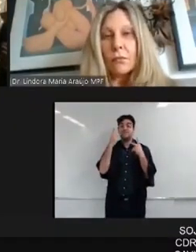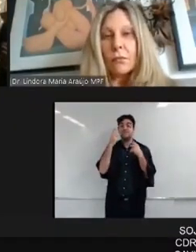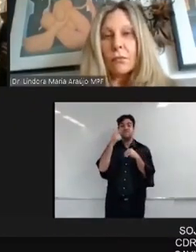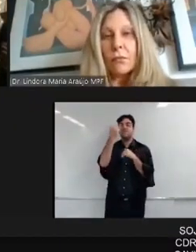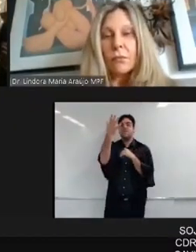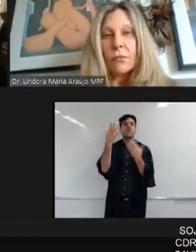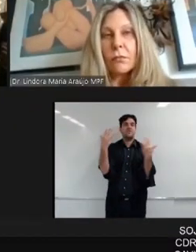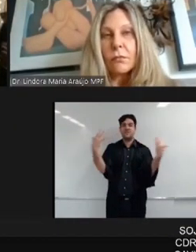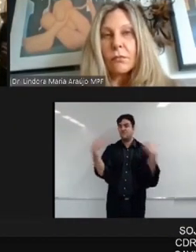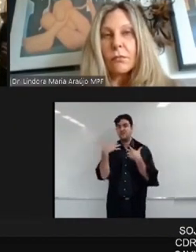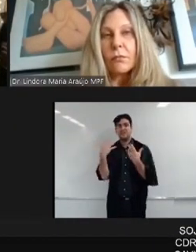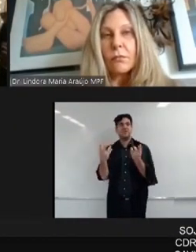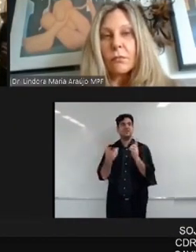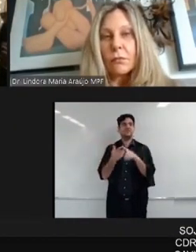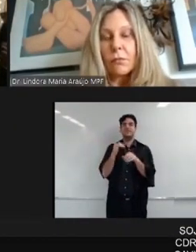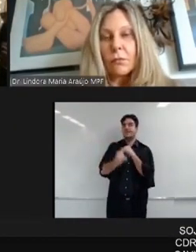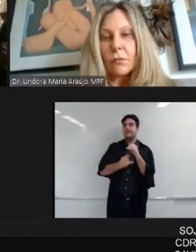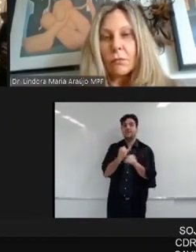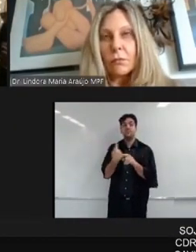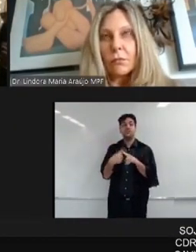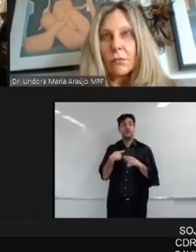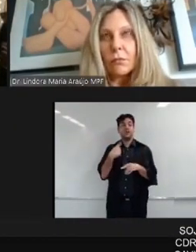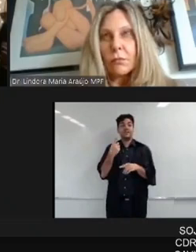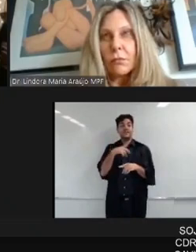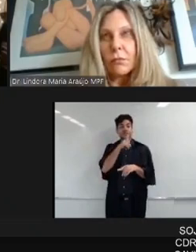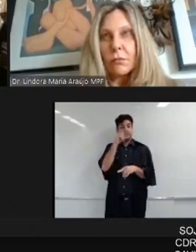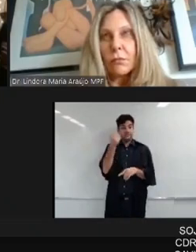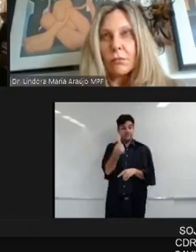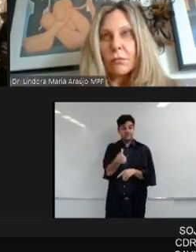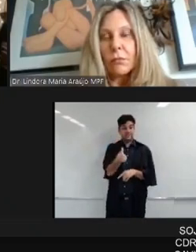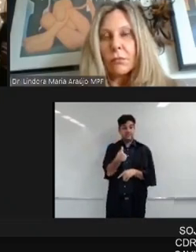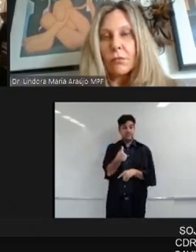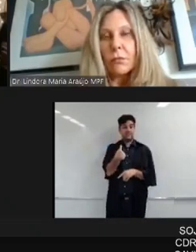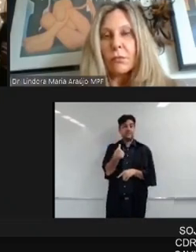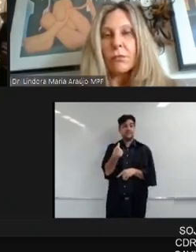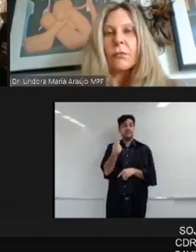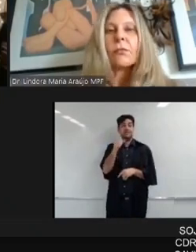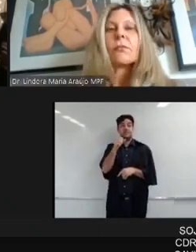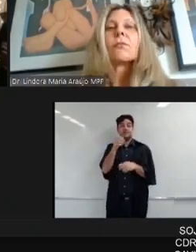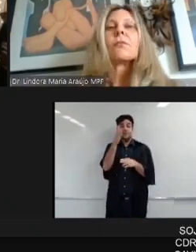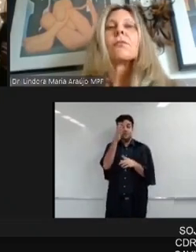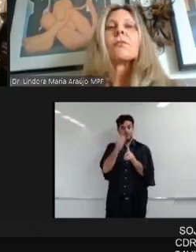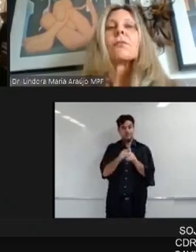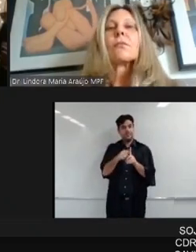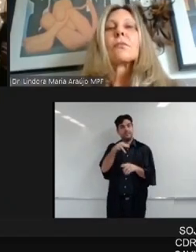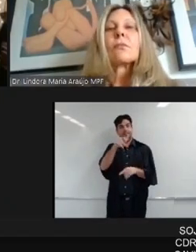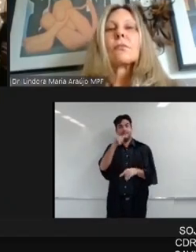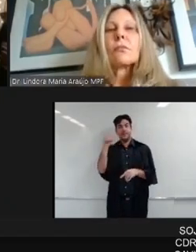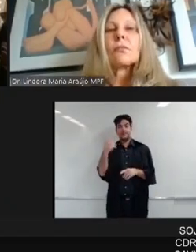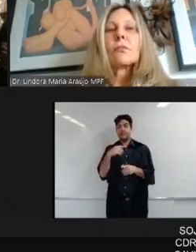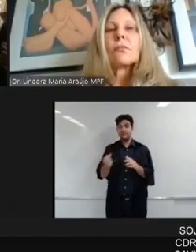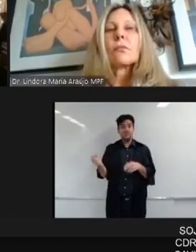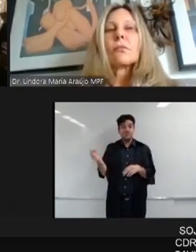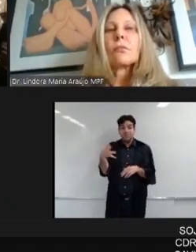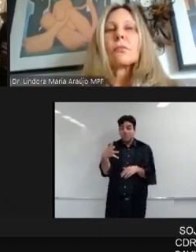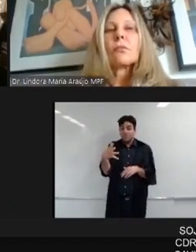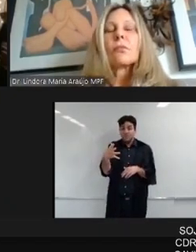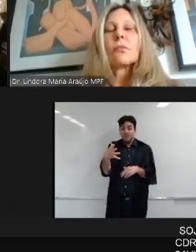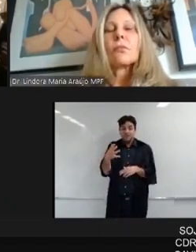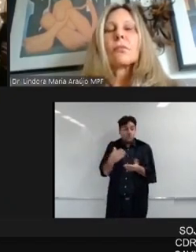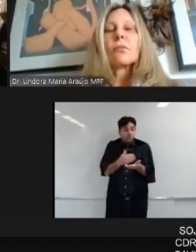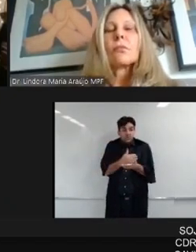de hoje dia seis de maio inauguramos uma nova fase na sessão de julgamento